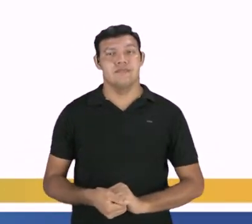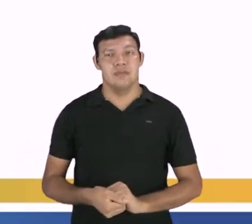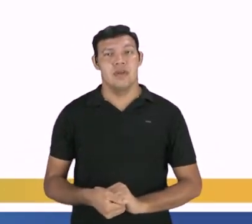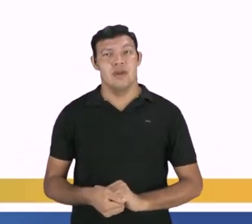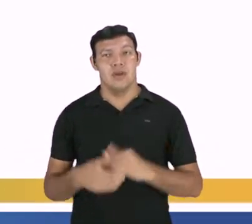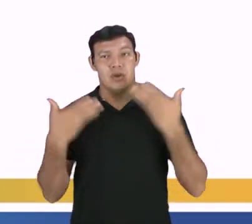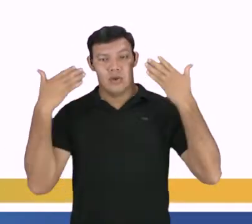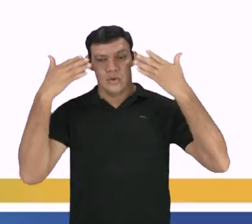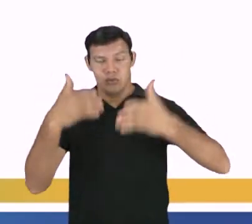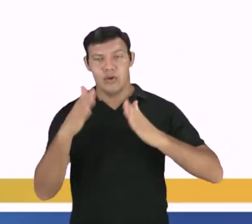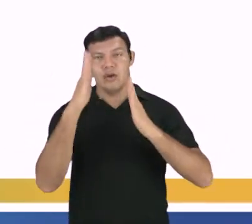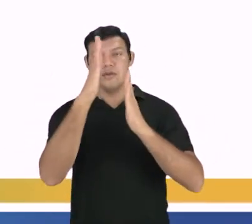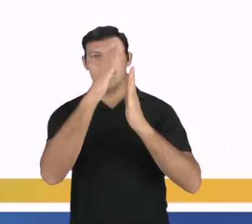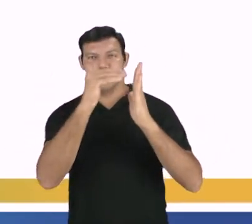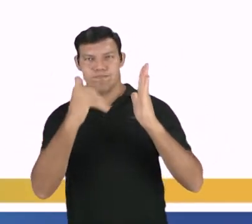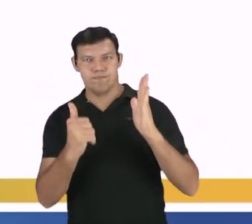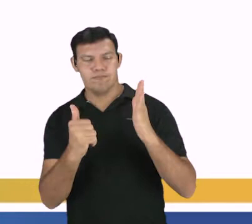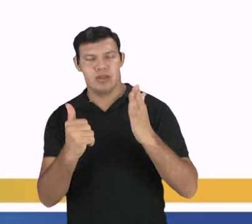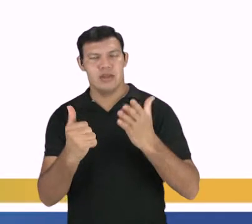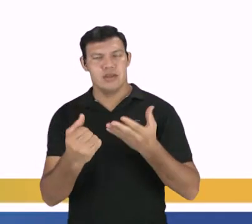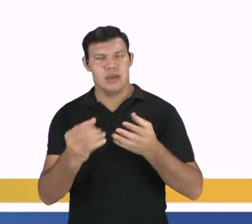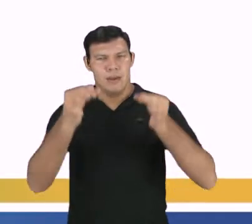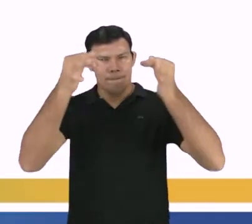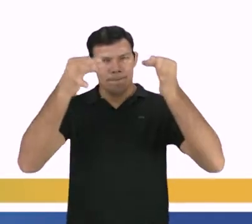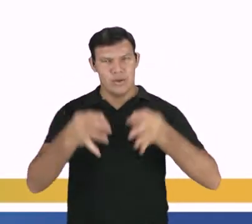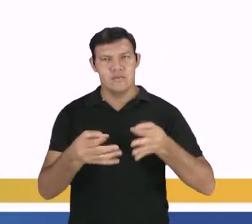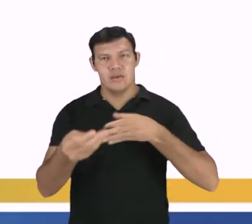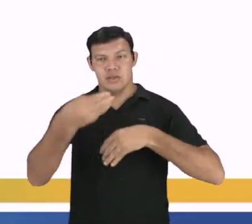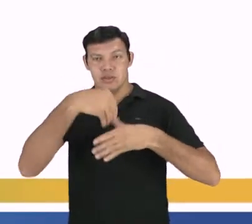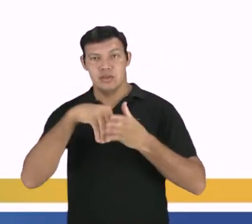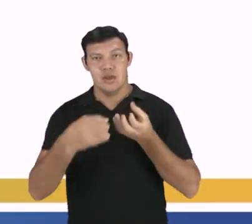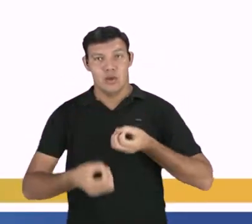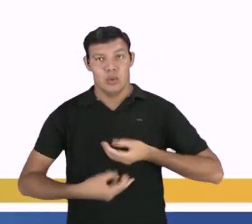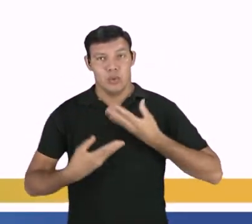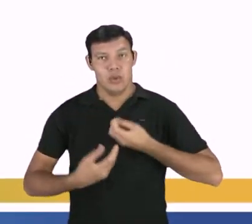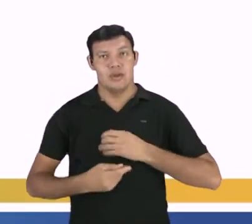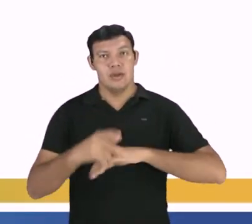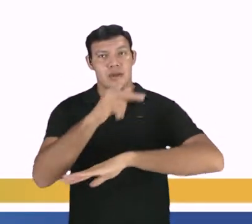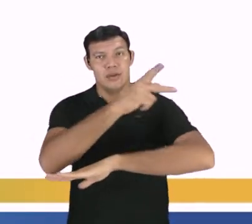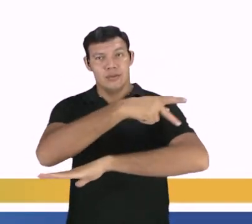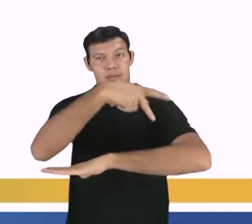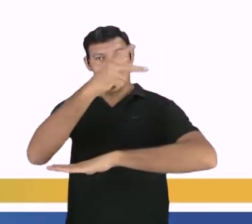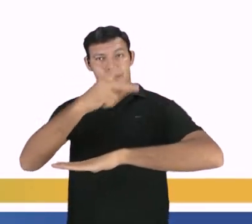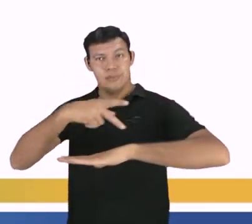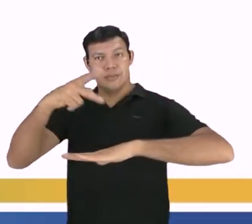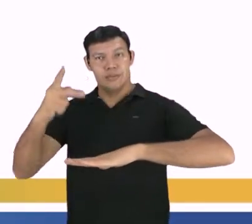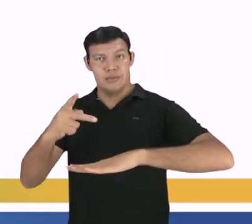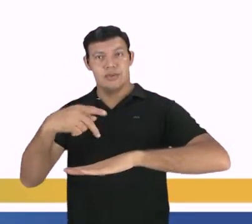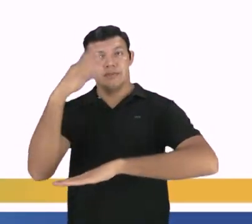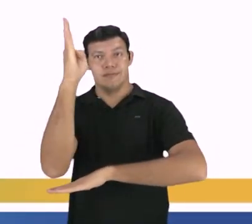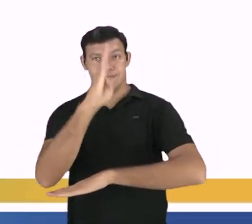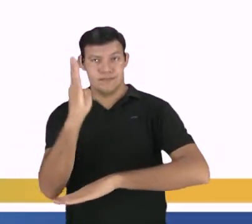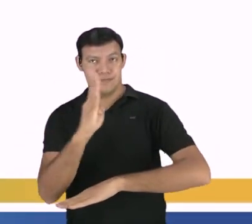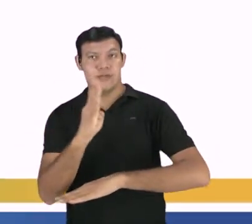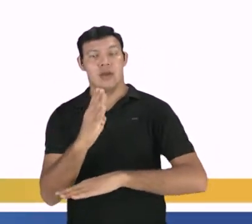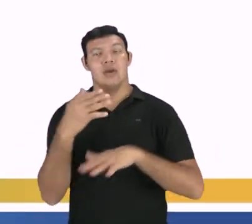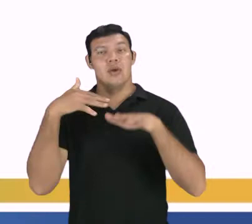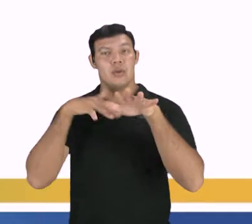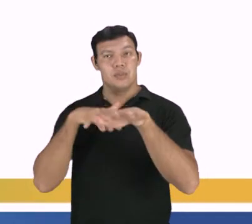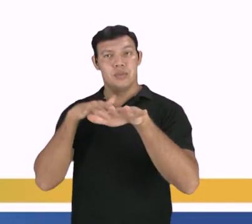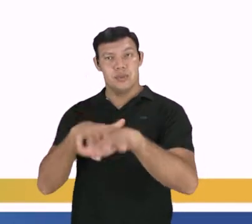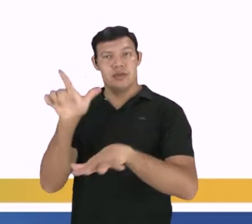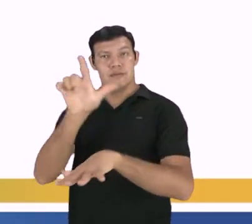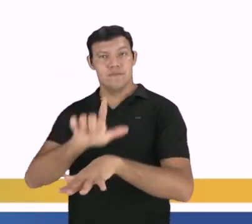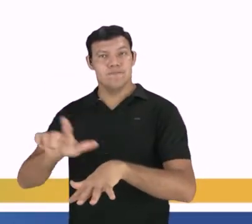a estética perfeita em poemas, tá? O parnasianismo no Brasil foi um movimento literário que